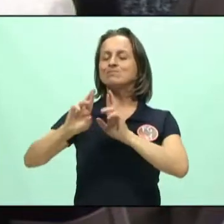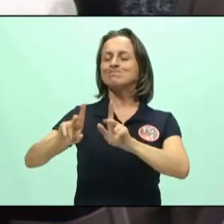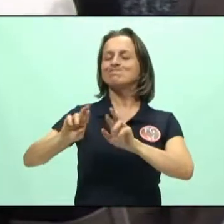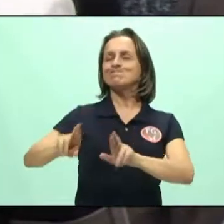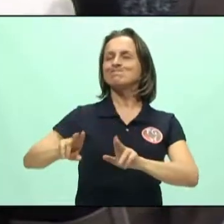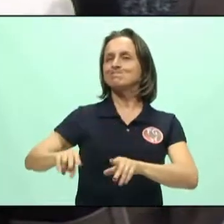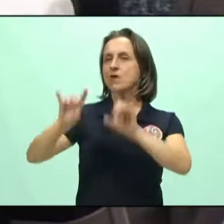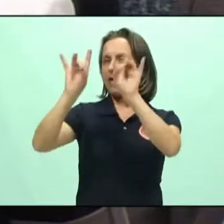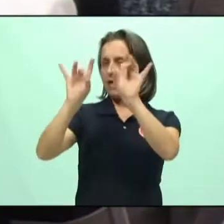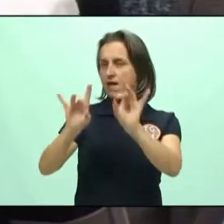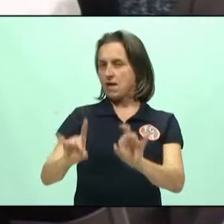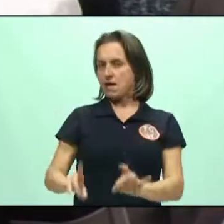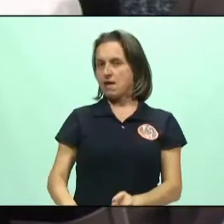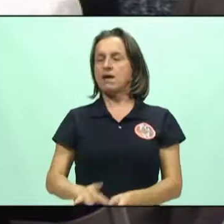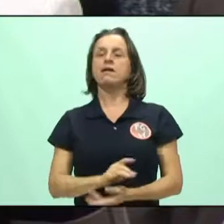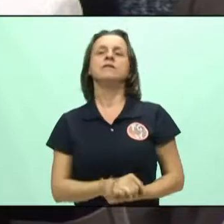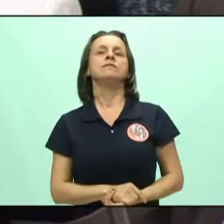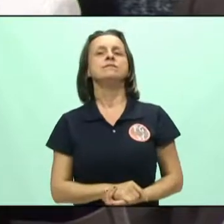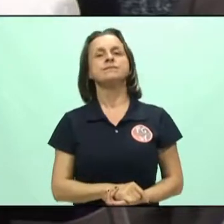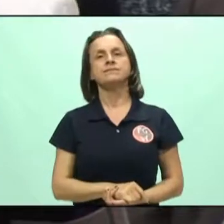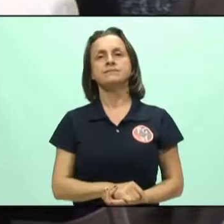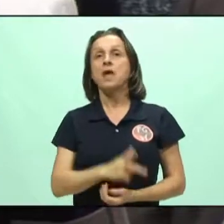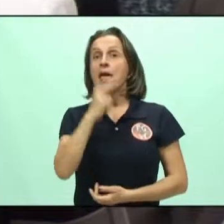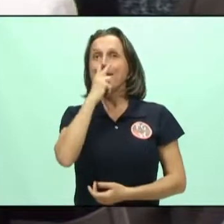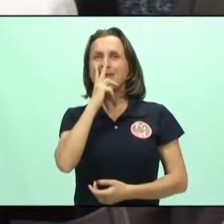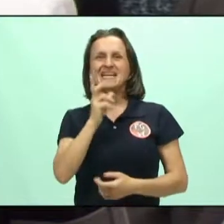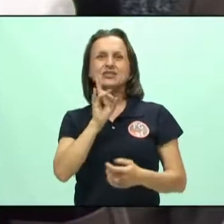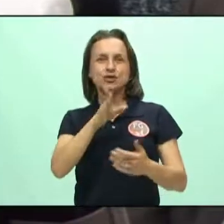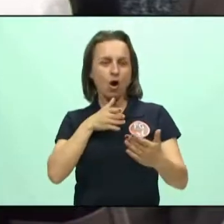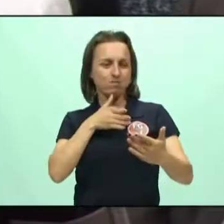nos limites do seu gabinete e coloca